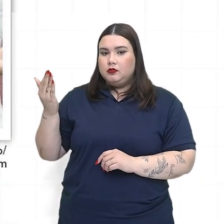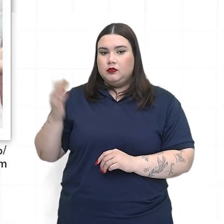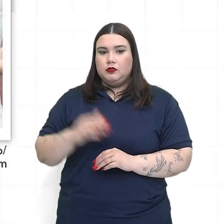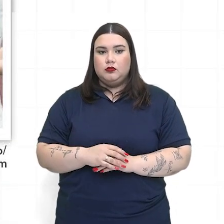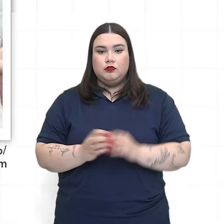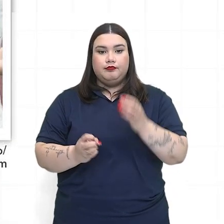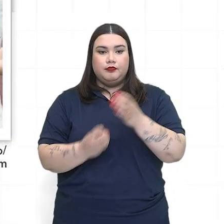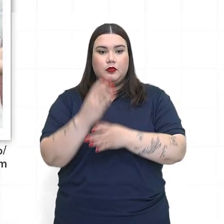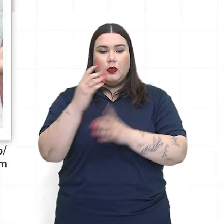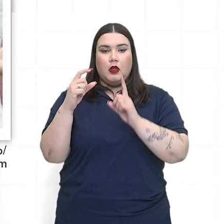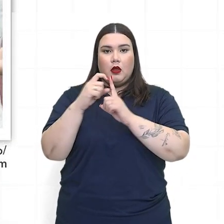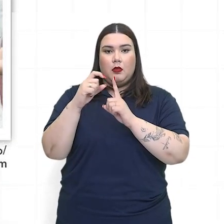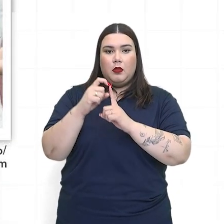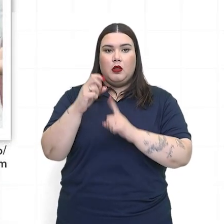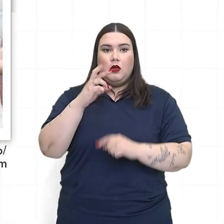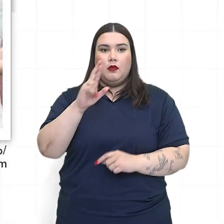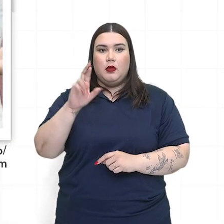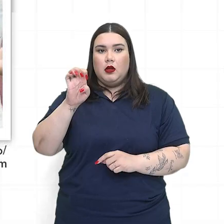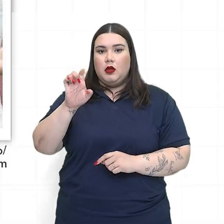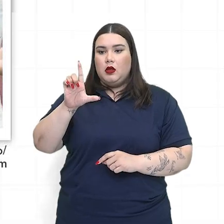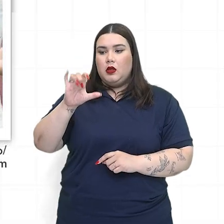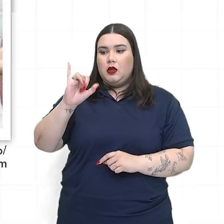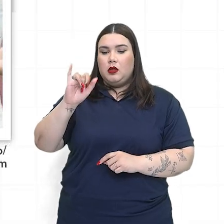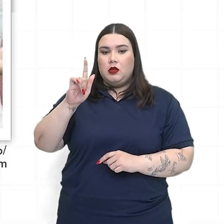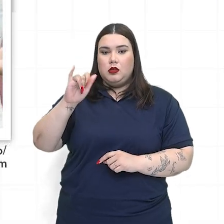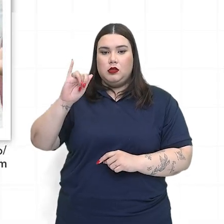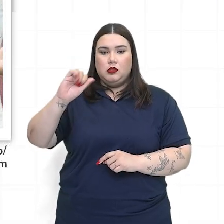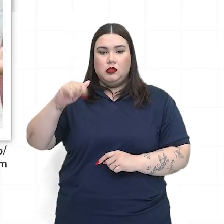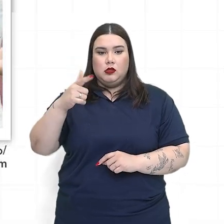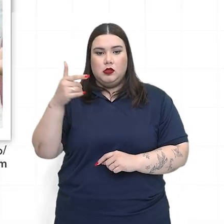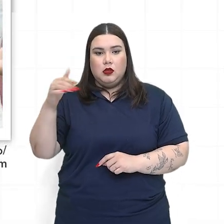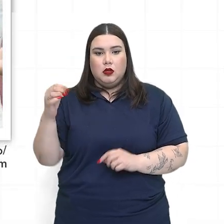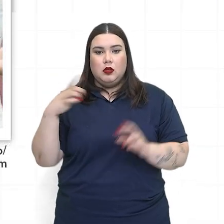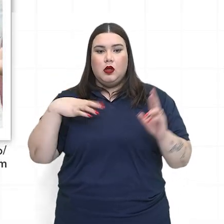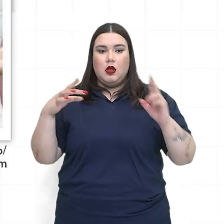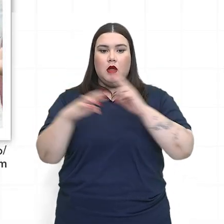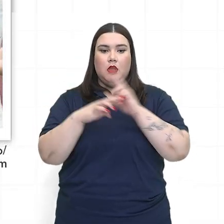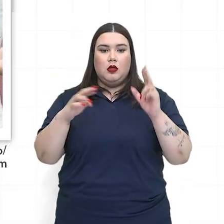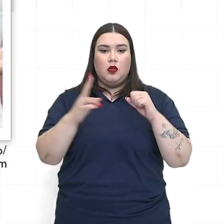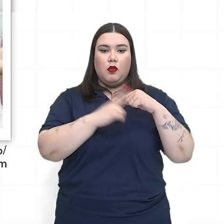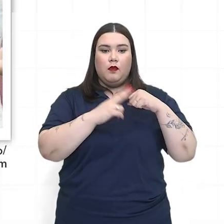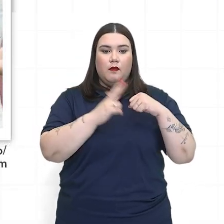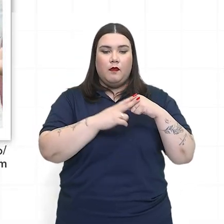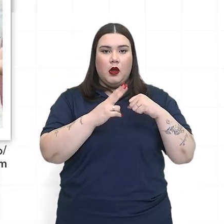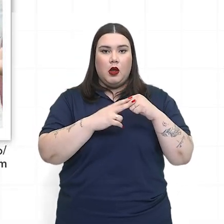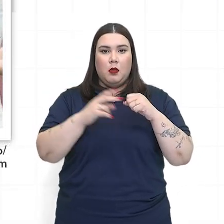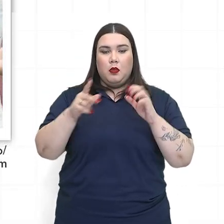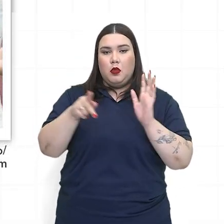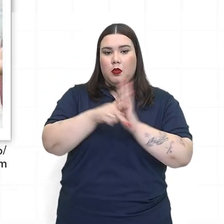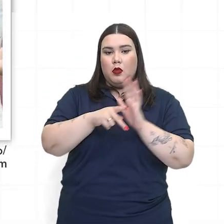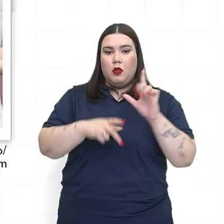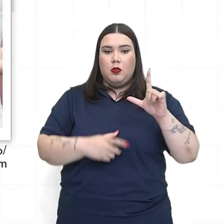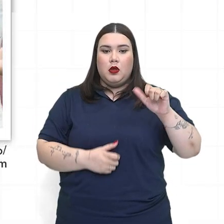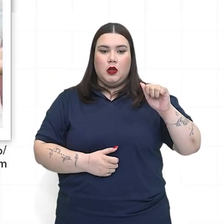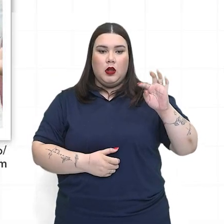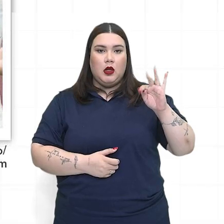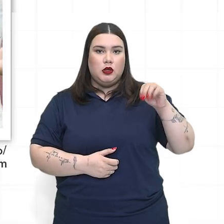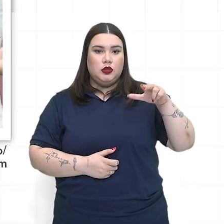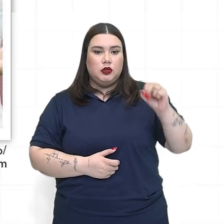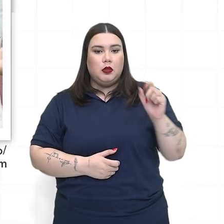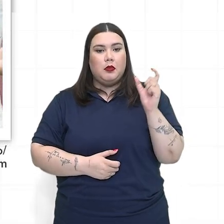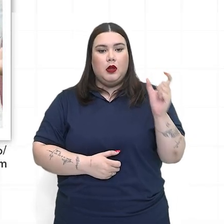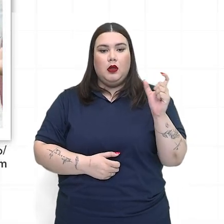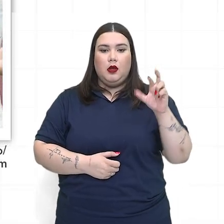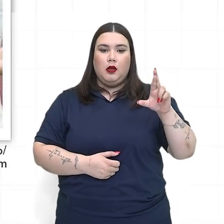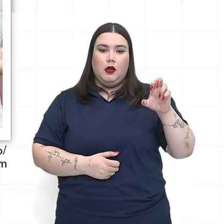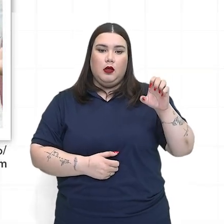A origem da palavra religião é frequentemente atribuída ao verbo latino religare,